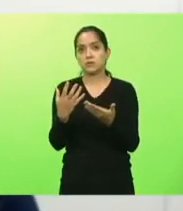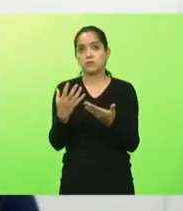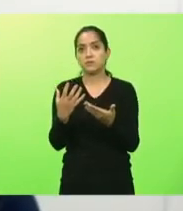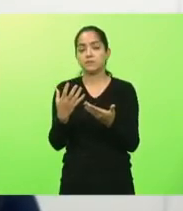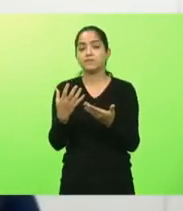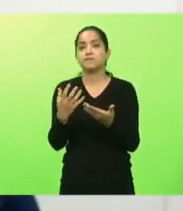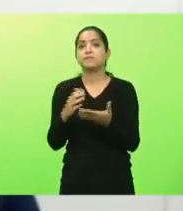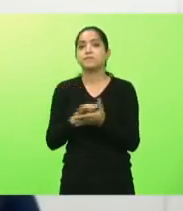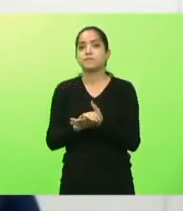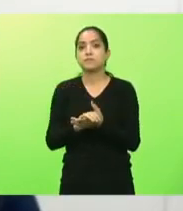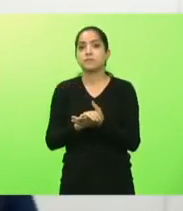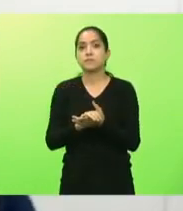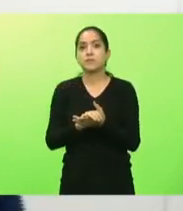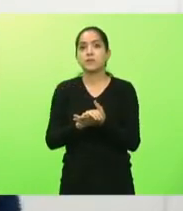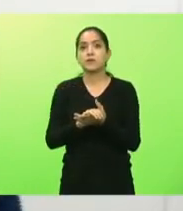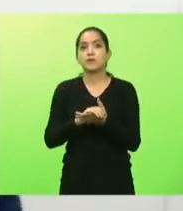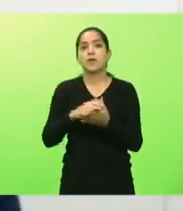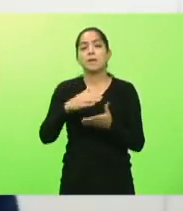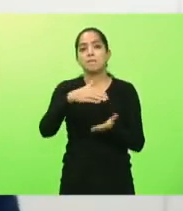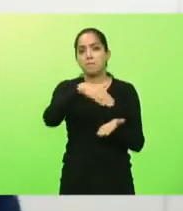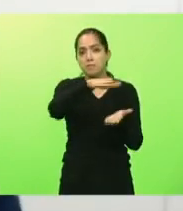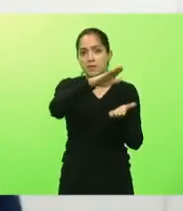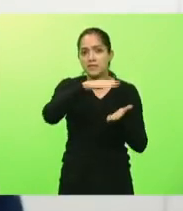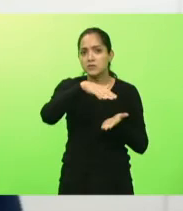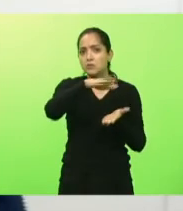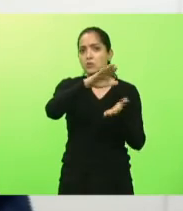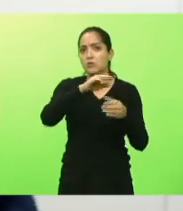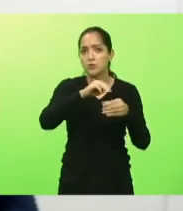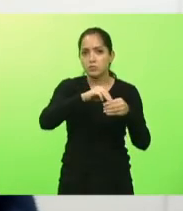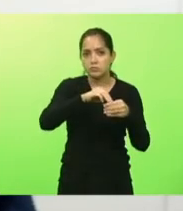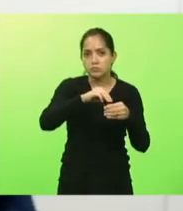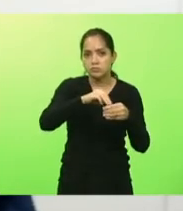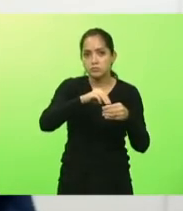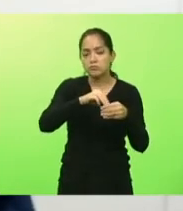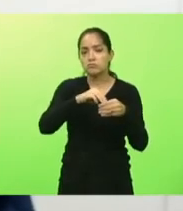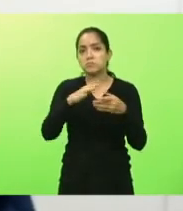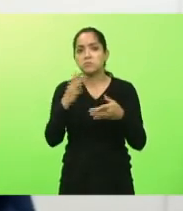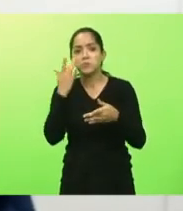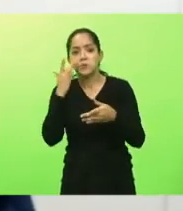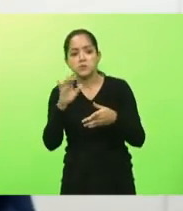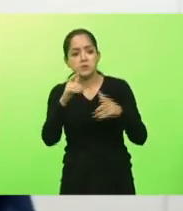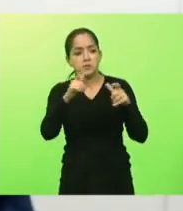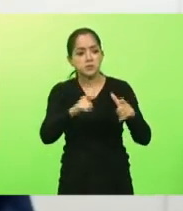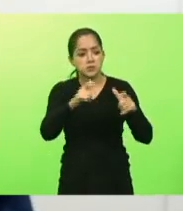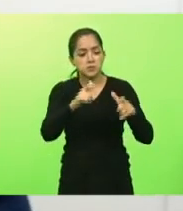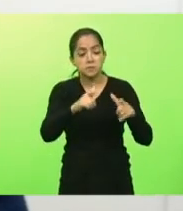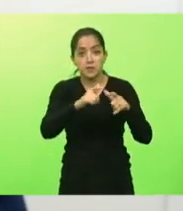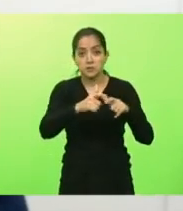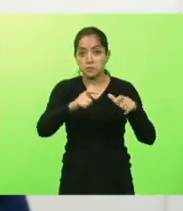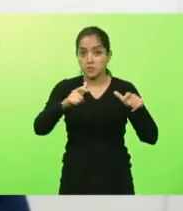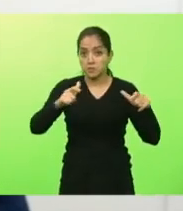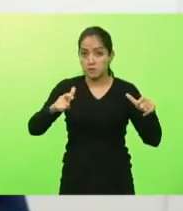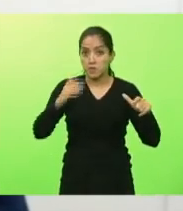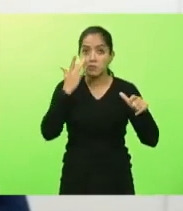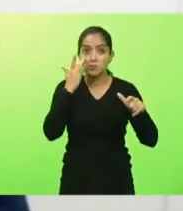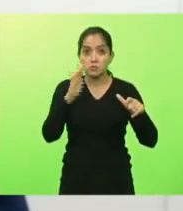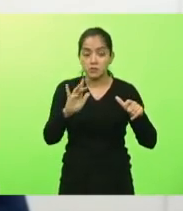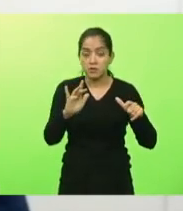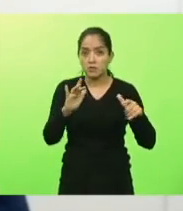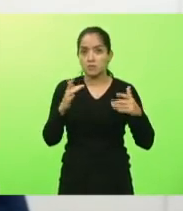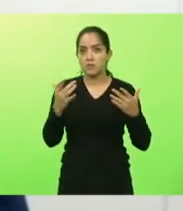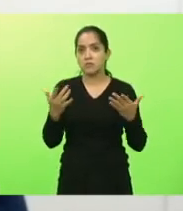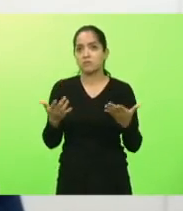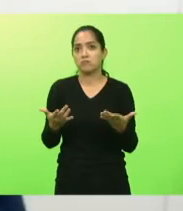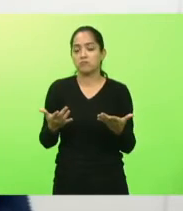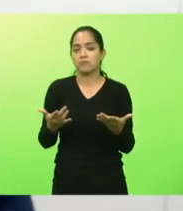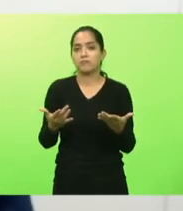despachou para alguns municípios, sem lá saber se tinha espaço para ampliar. Teve hospital